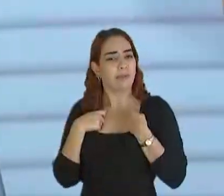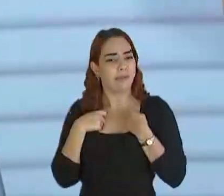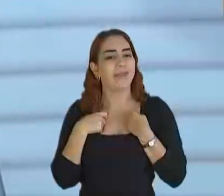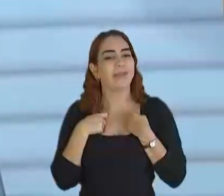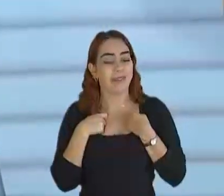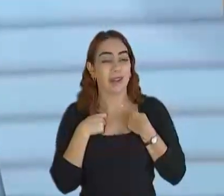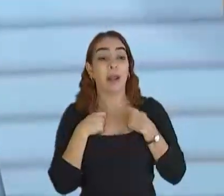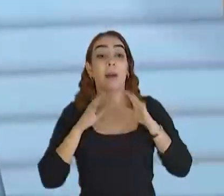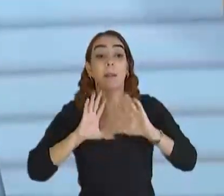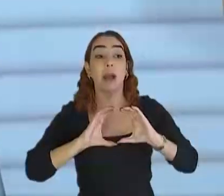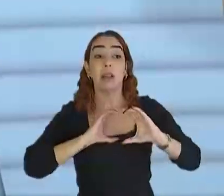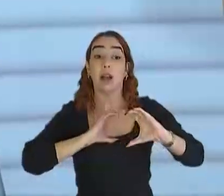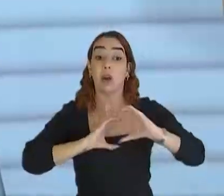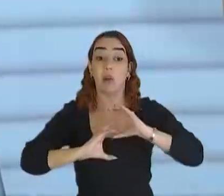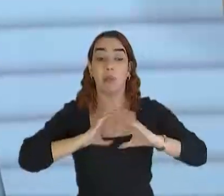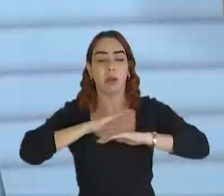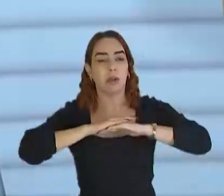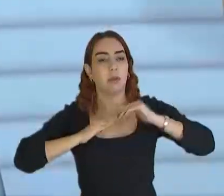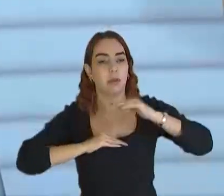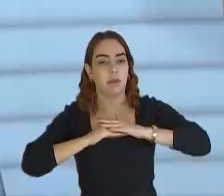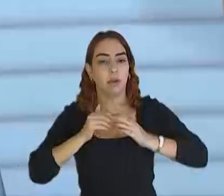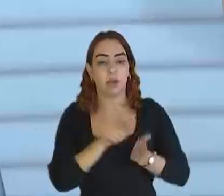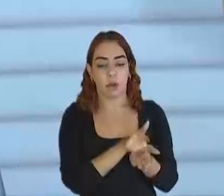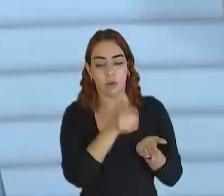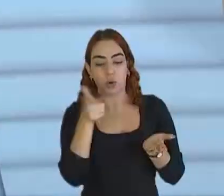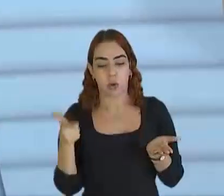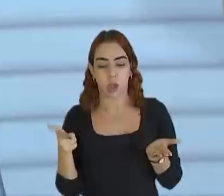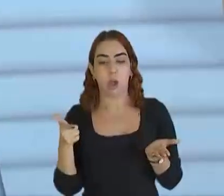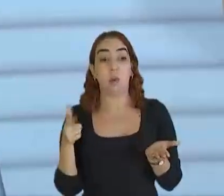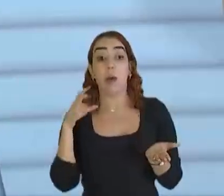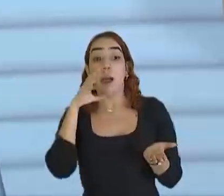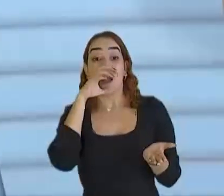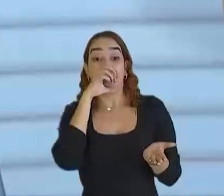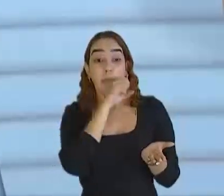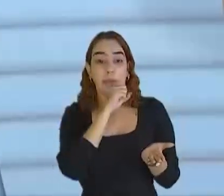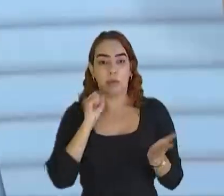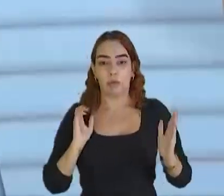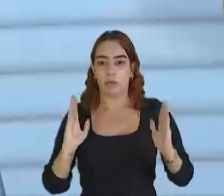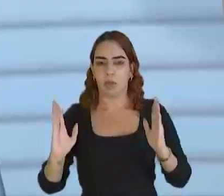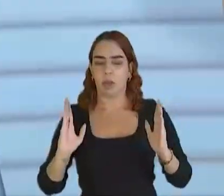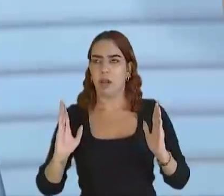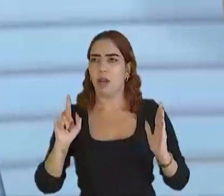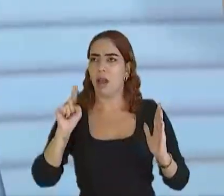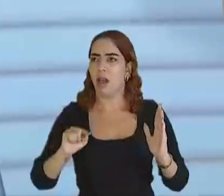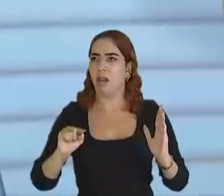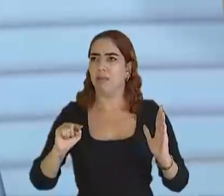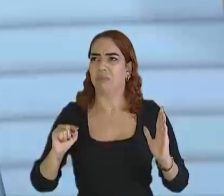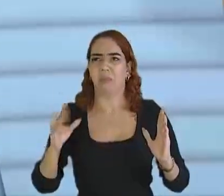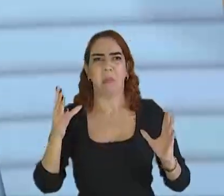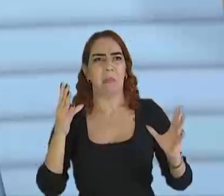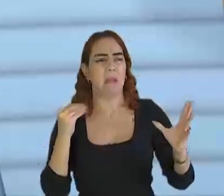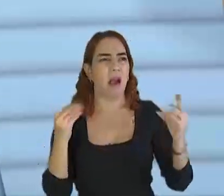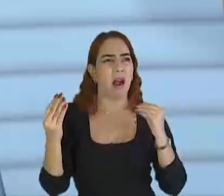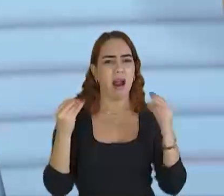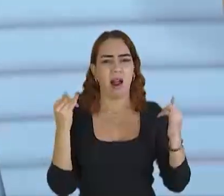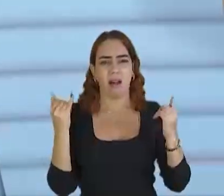comunicação profissional, o jornalismo profissional, ele foi muito rapidamente corroído, né, pelo